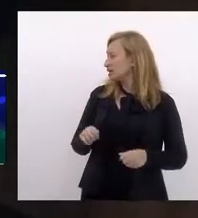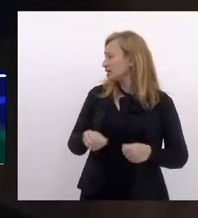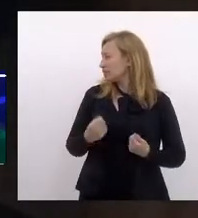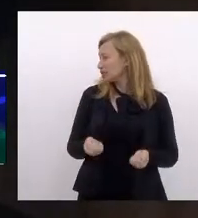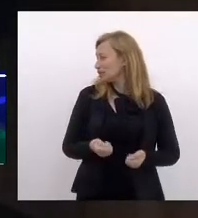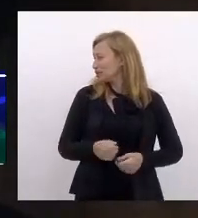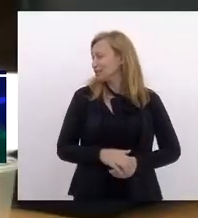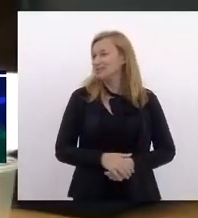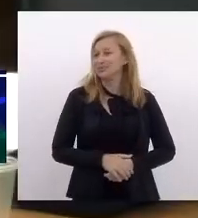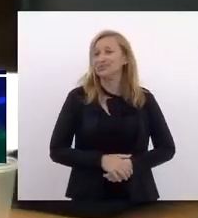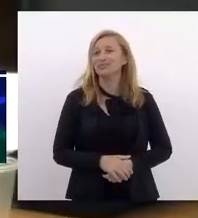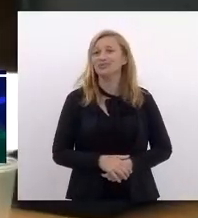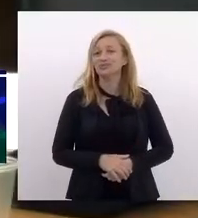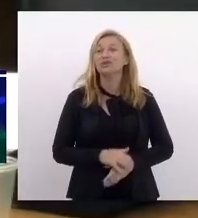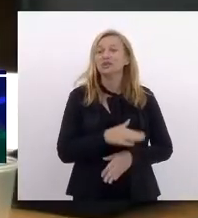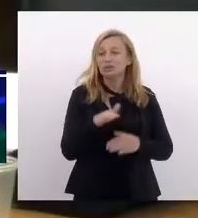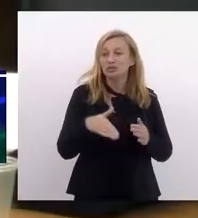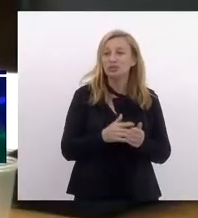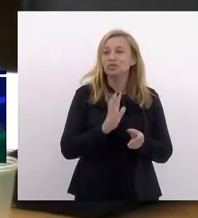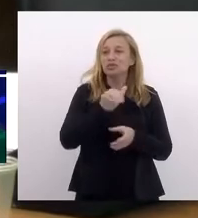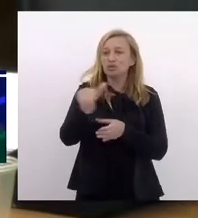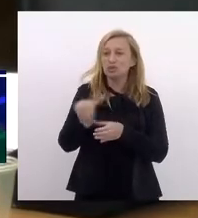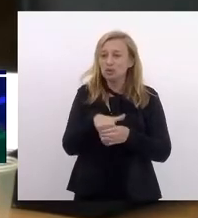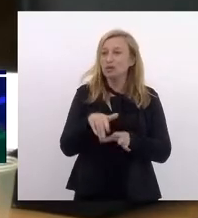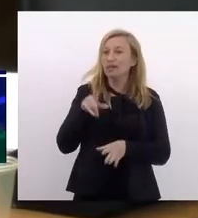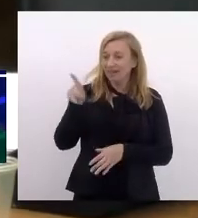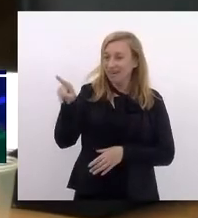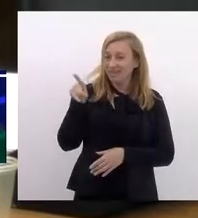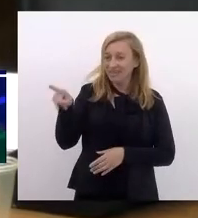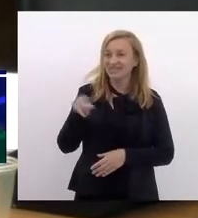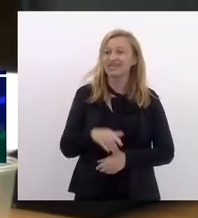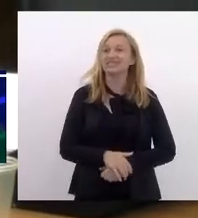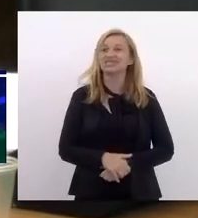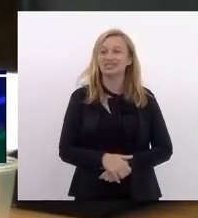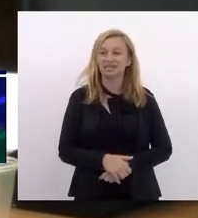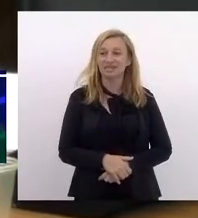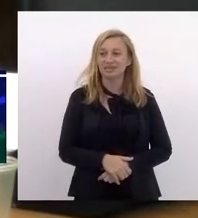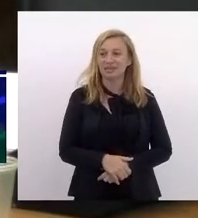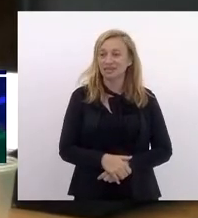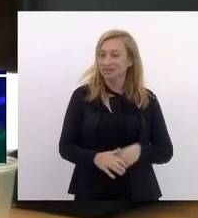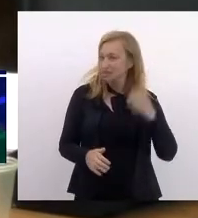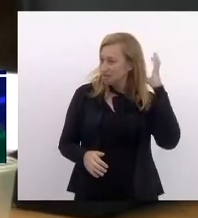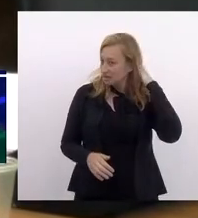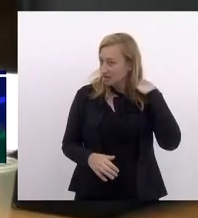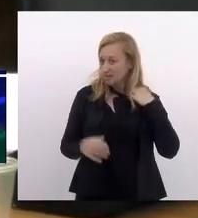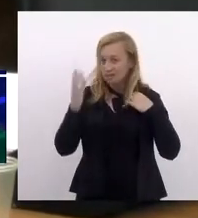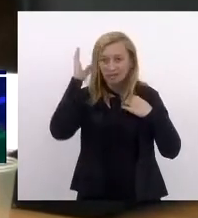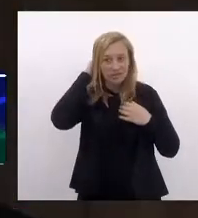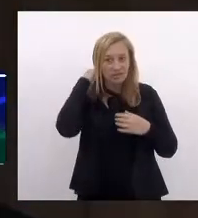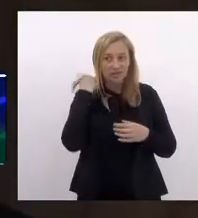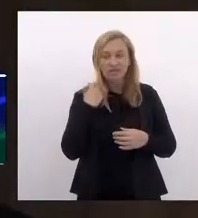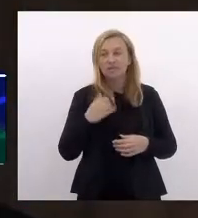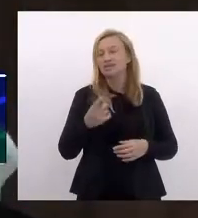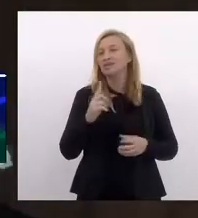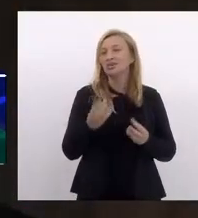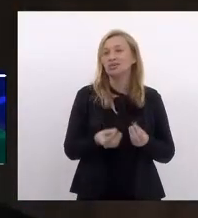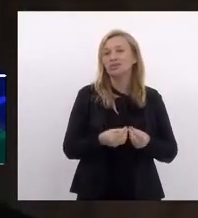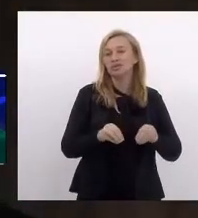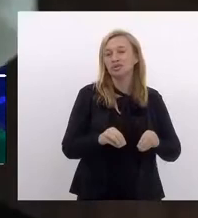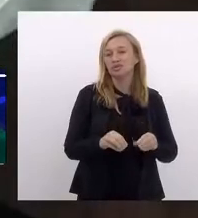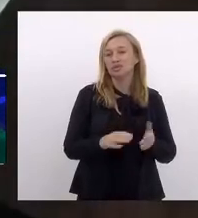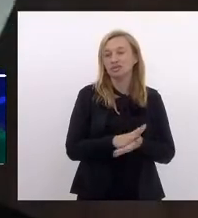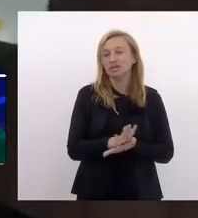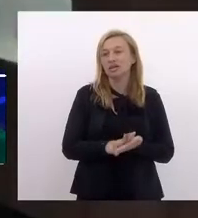parte, né? Todo mundo botou seu votinho lá. Né, não prejudicou Samuel. O PL e os garotos hoje